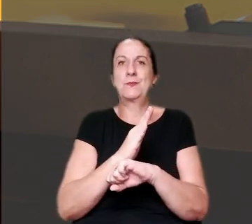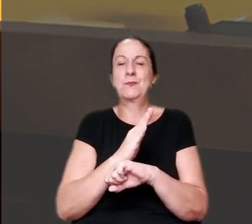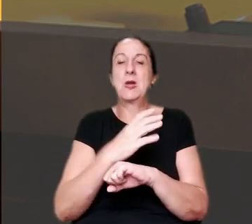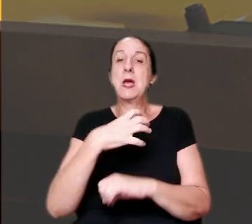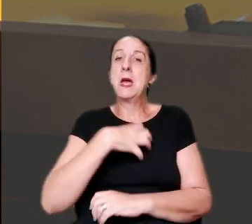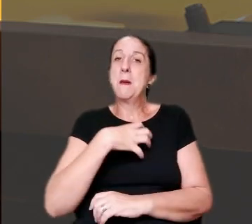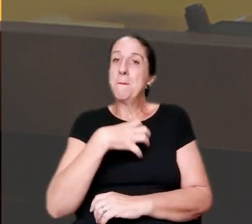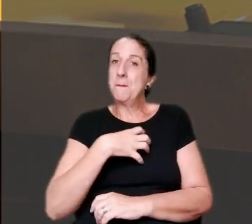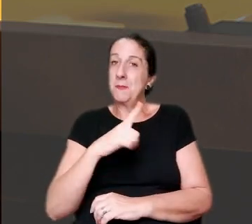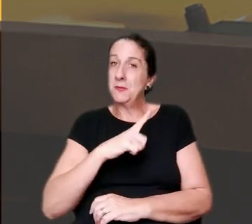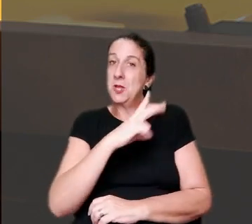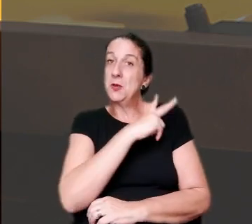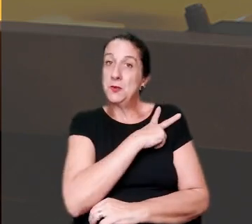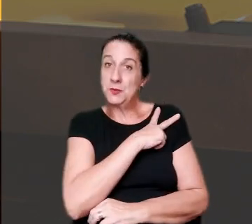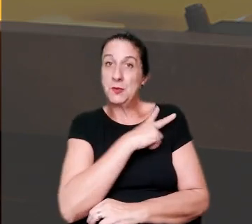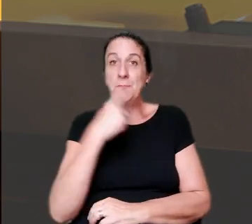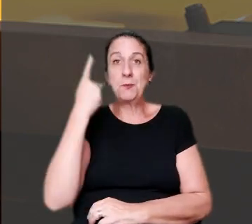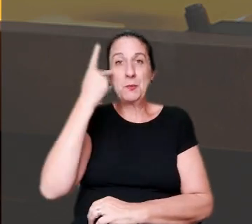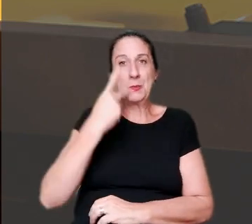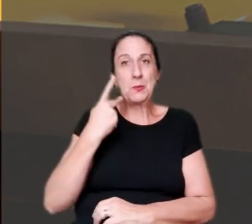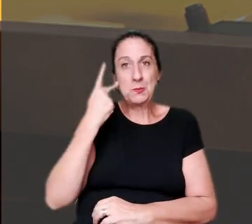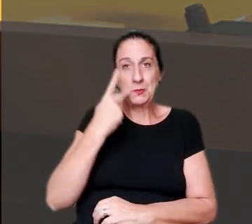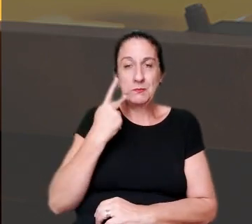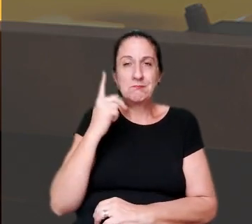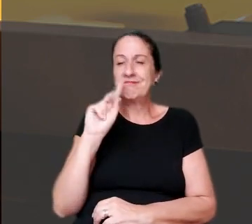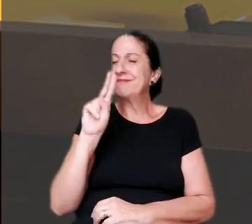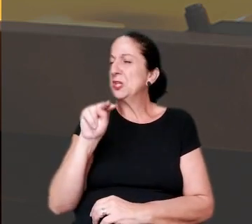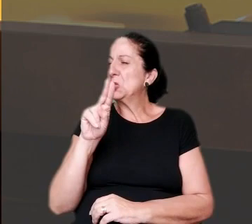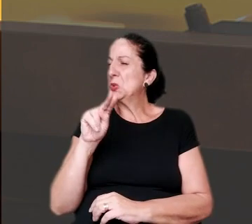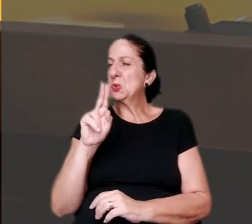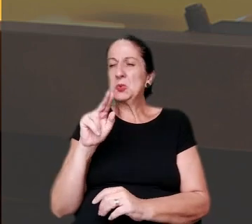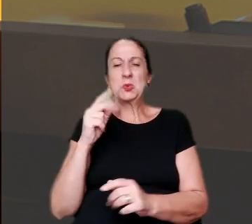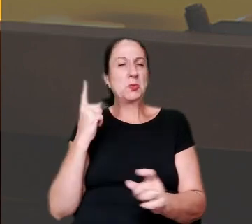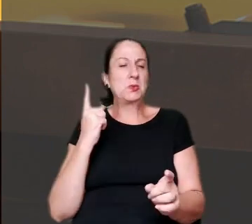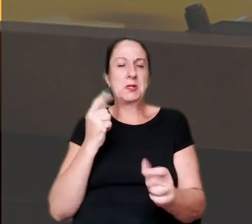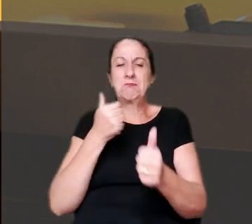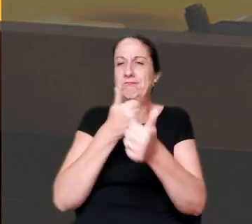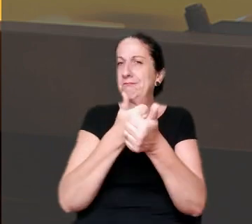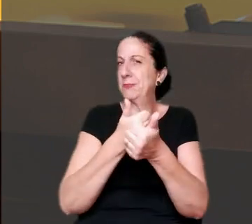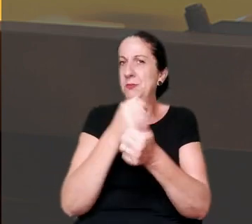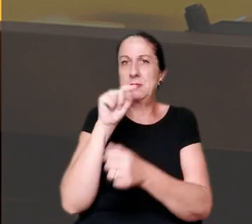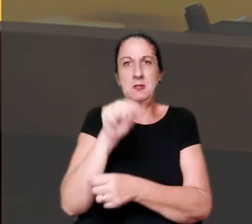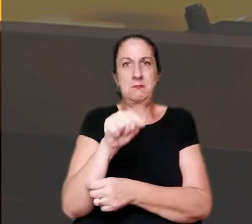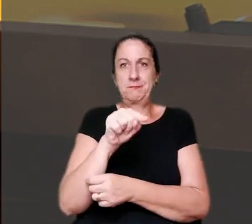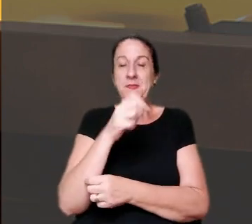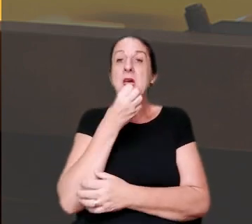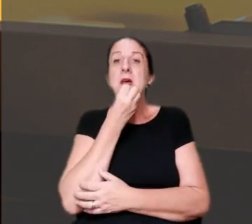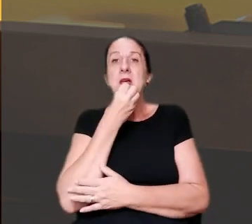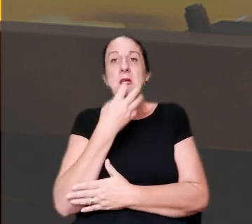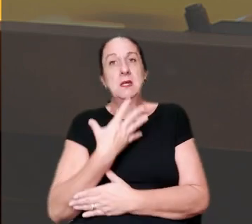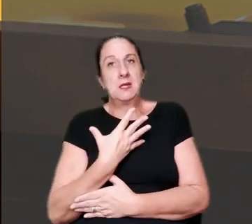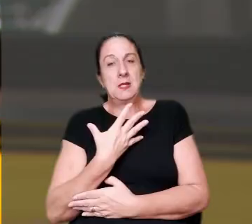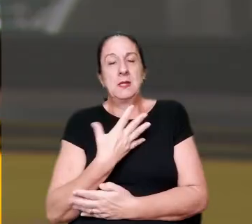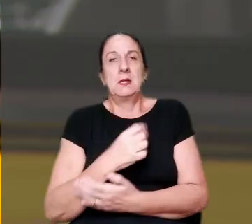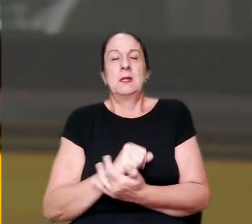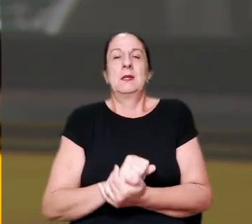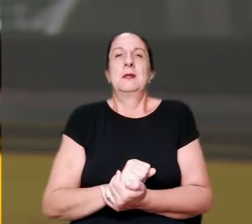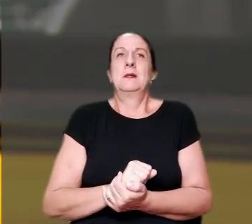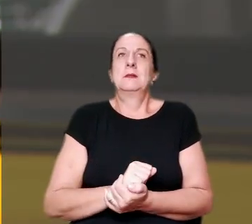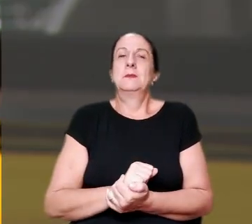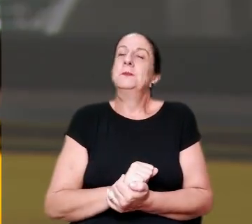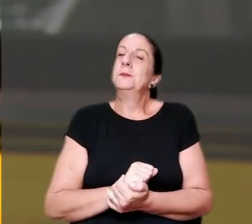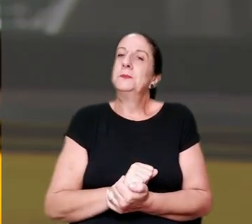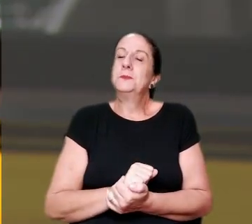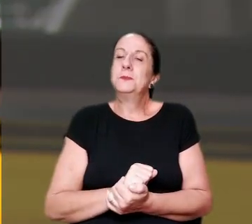não conseguia. A Bahia tinha um chefe político, né, que eu nunca me aproximei dele. Pois